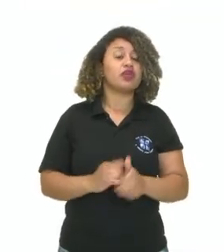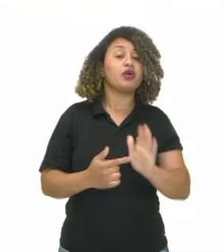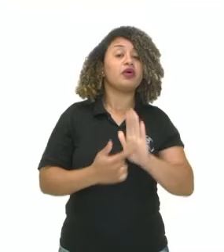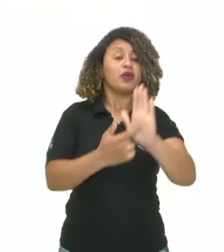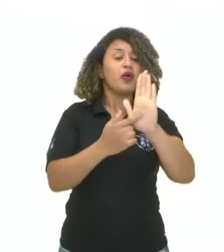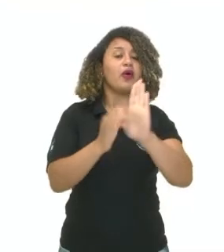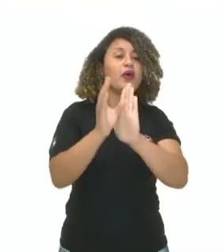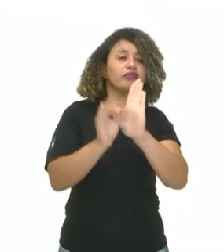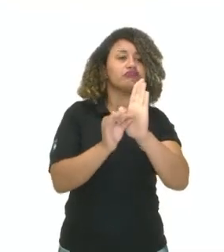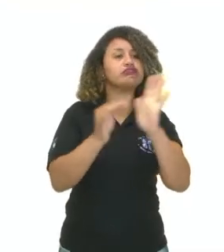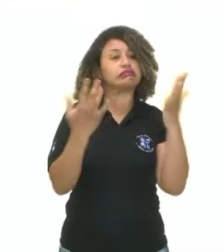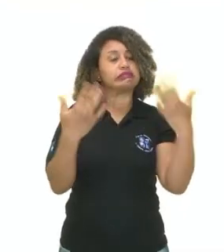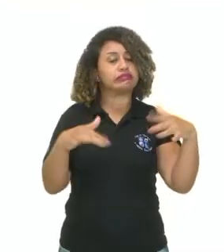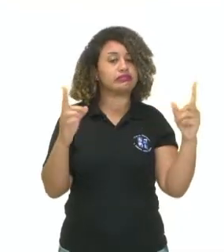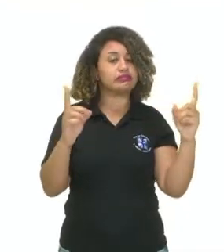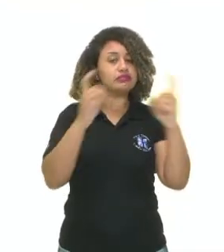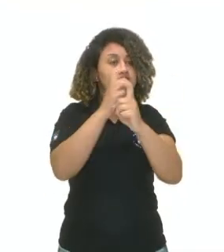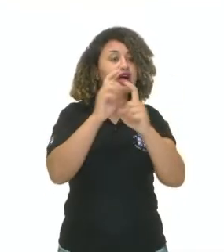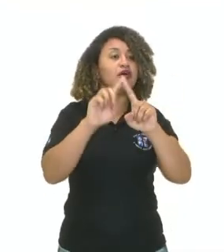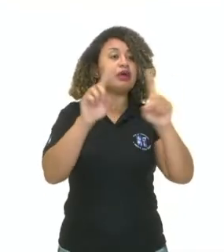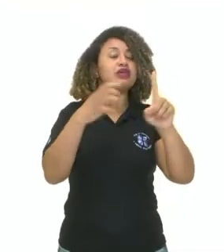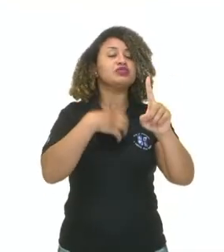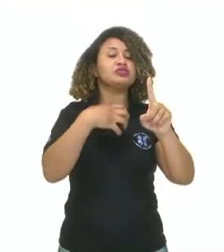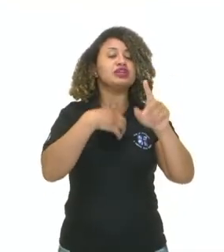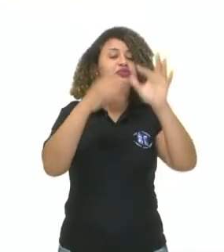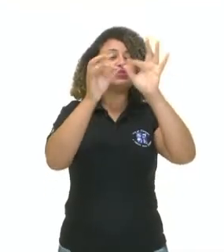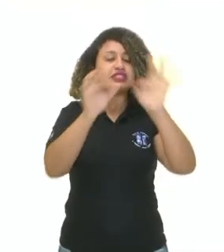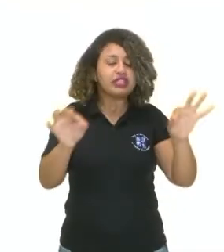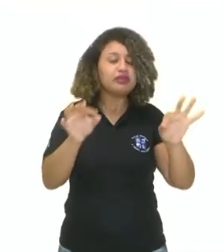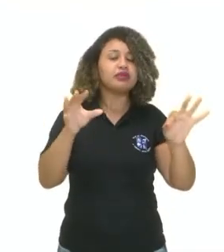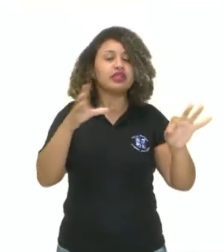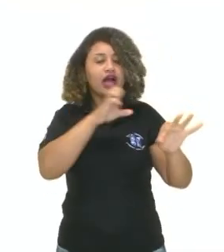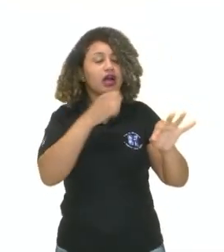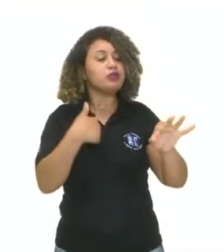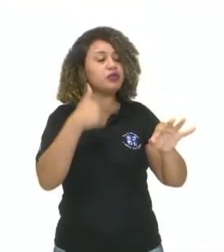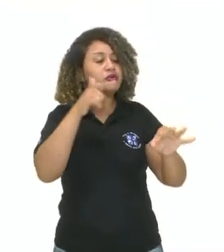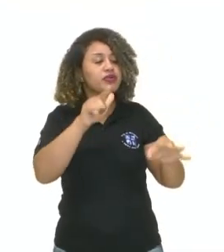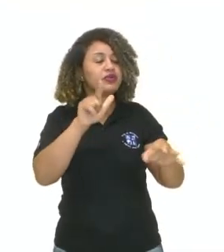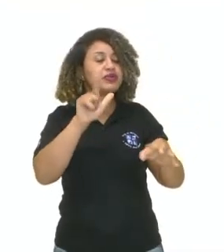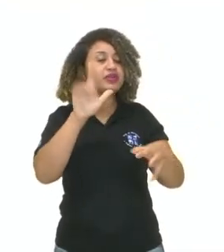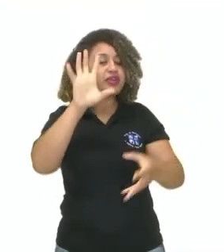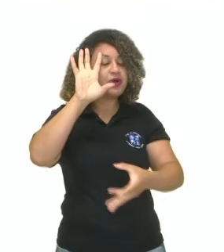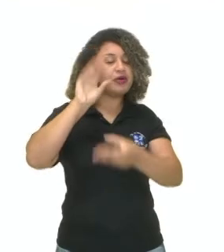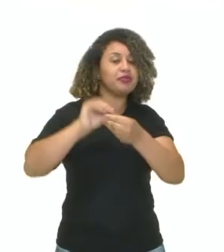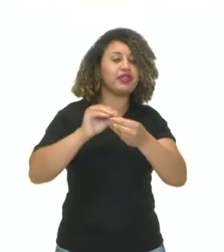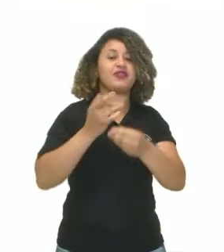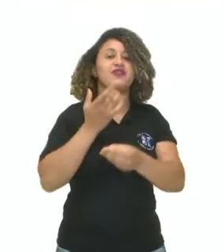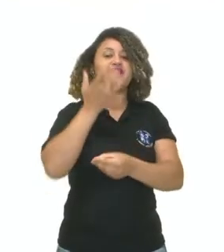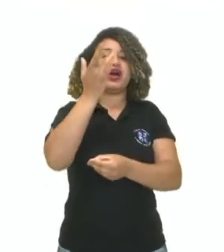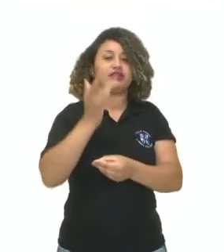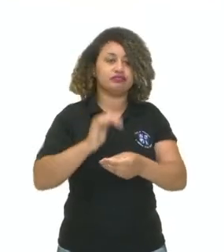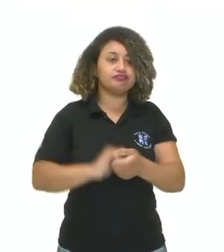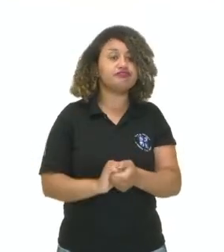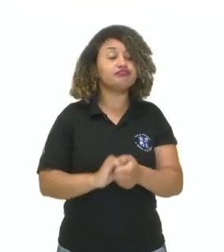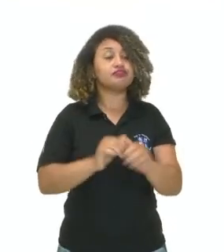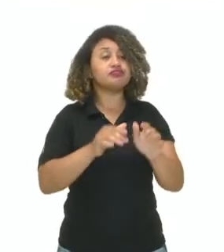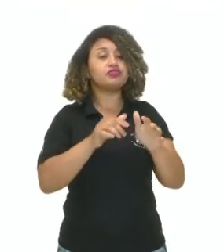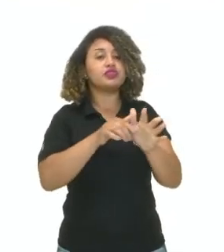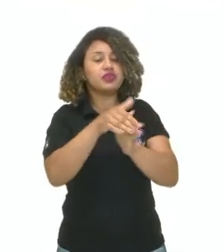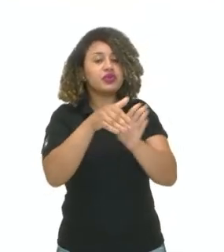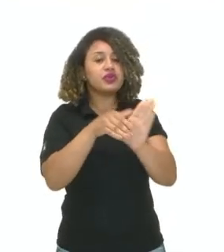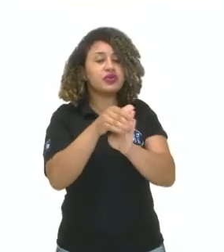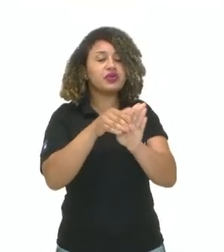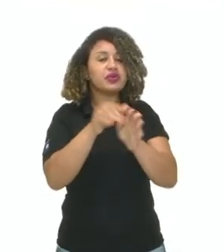conteúdo complexo de forma rápida e de fácil assimilação, ou seja, o guia apresenta orientações de